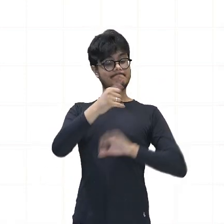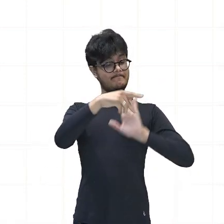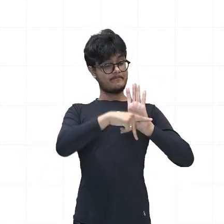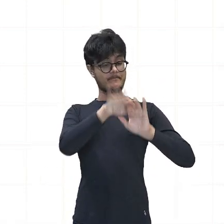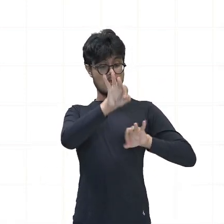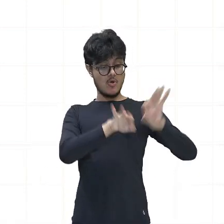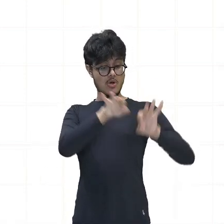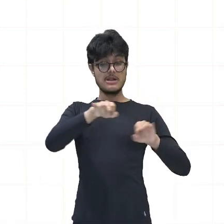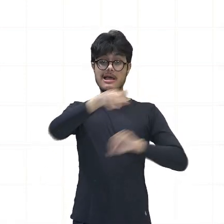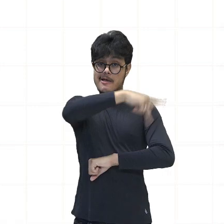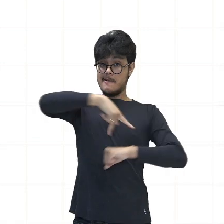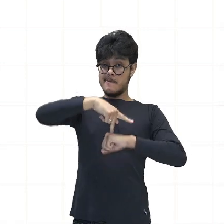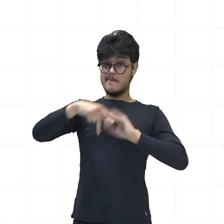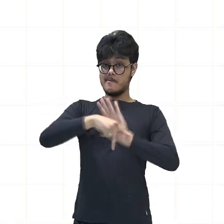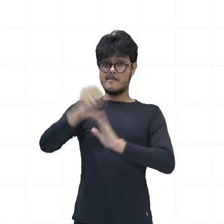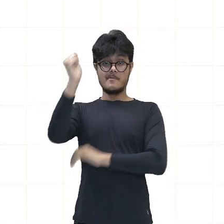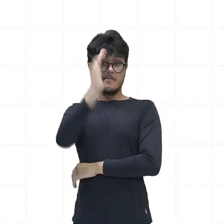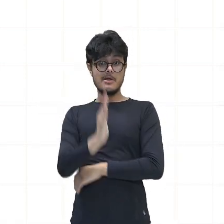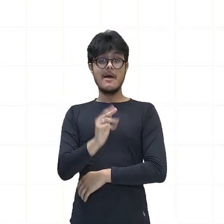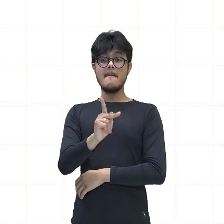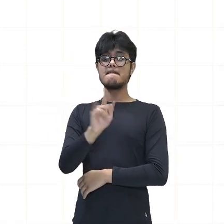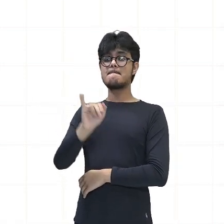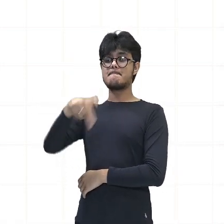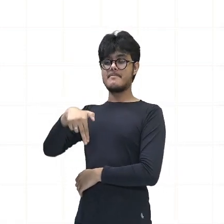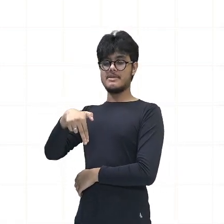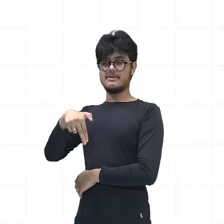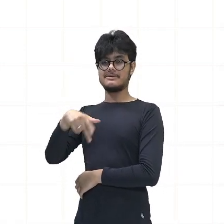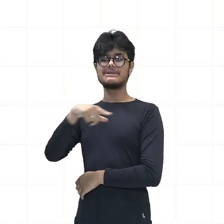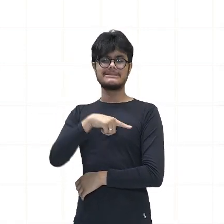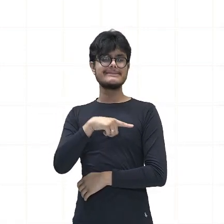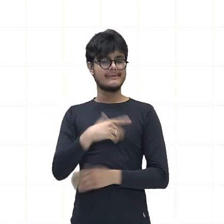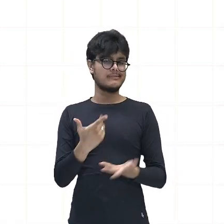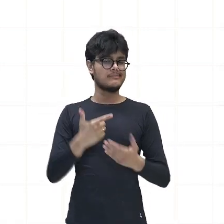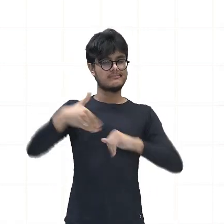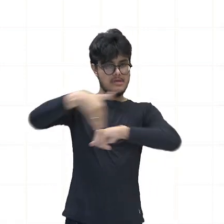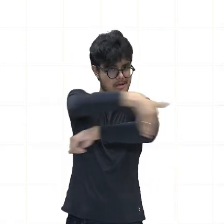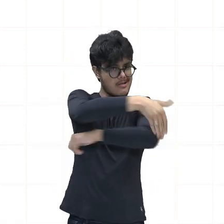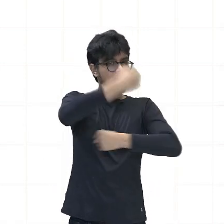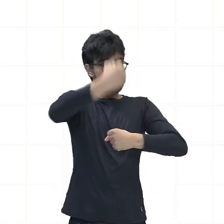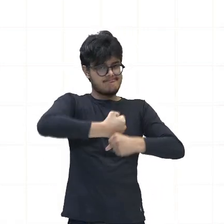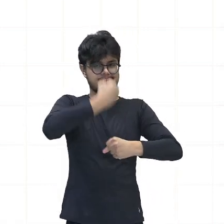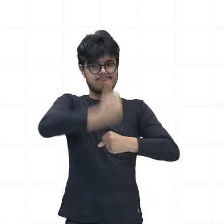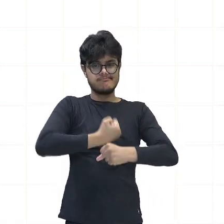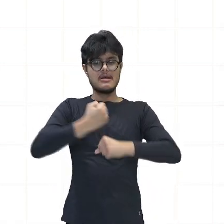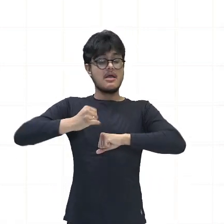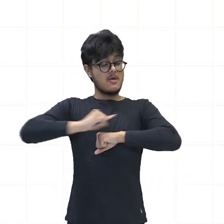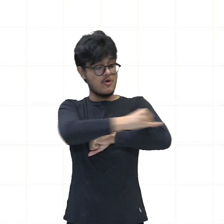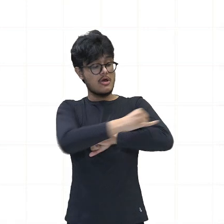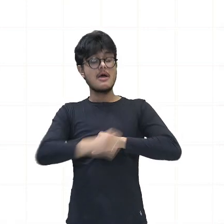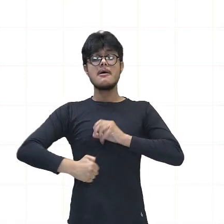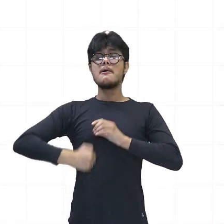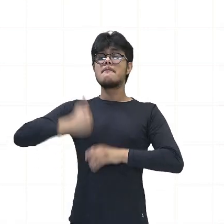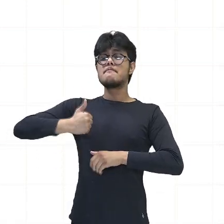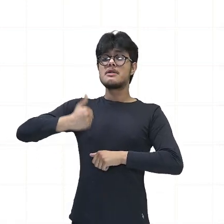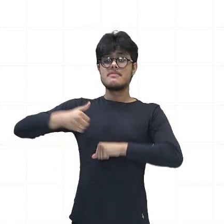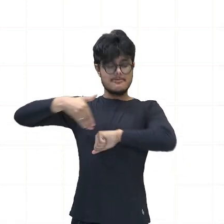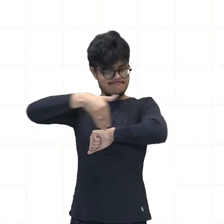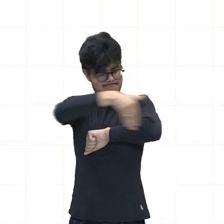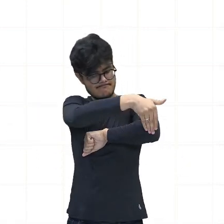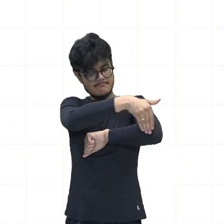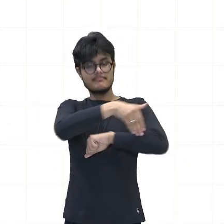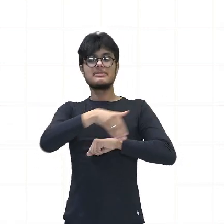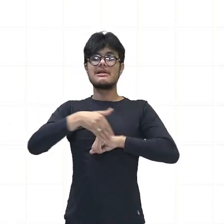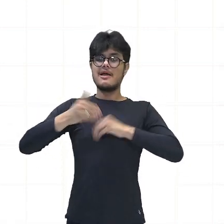desse Plano de Integração Nacional, estava aí a construção de algumas rodovias. E a primeira rodovia, né, construída aí, que é o